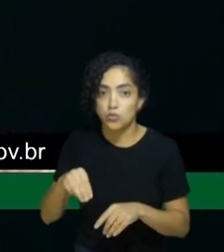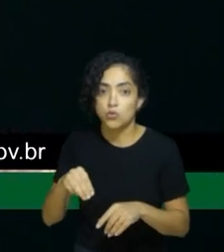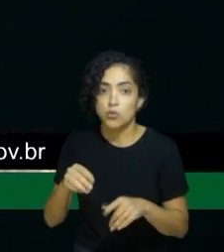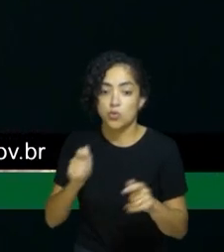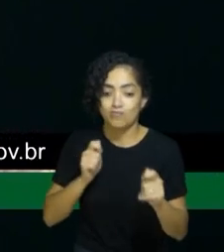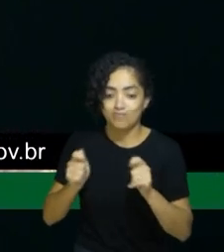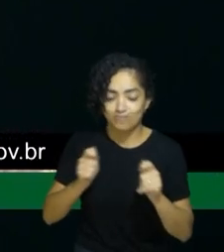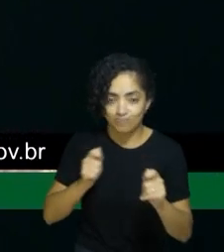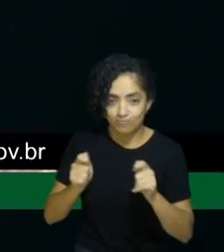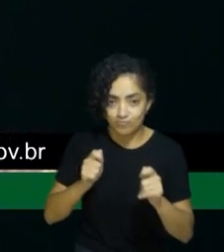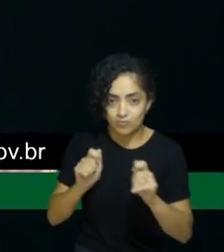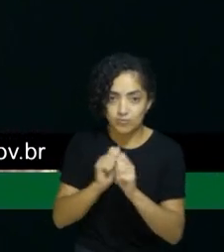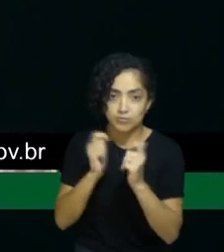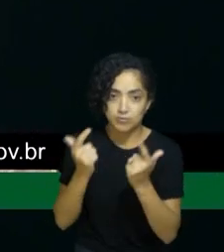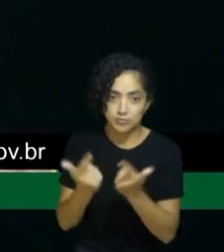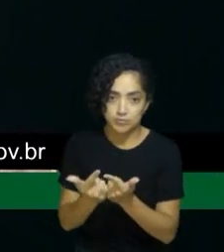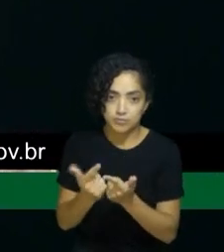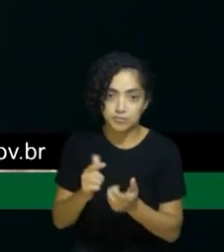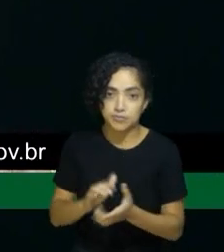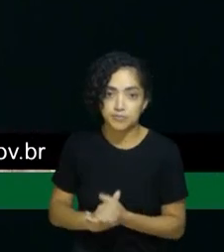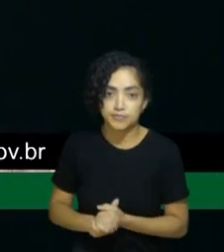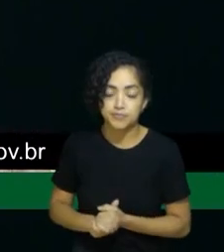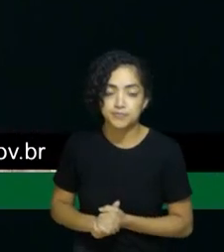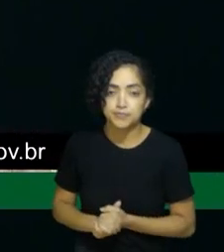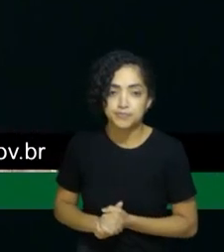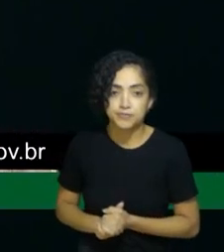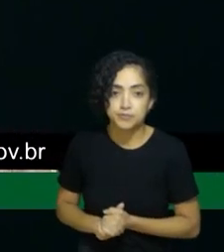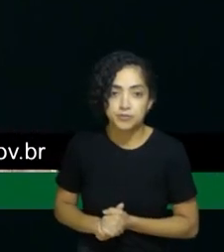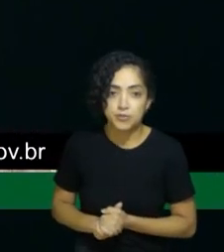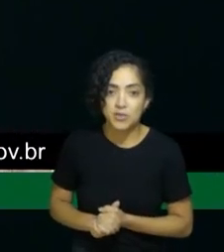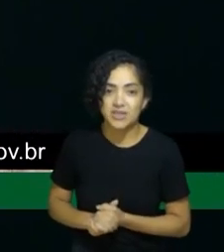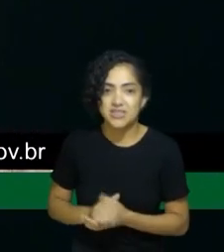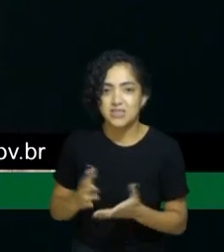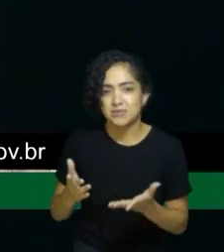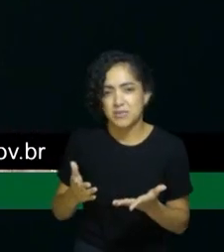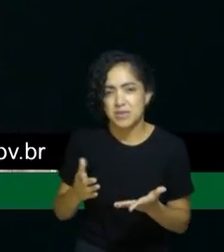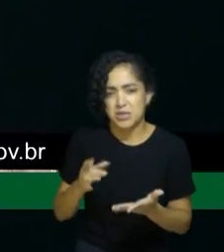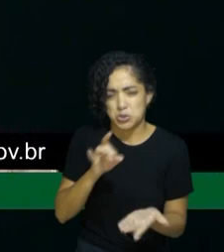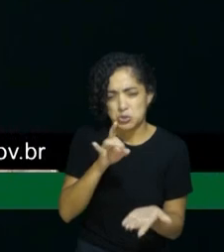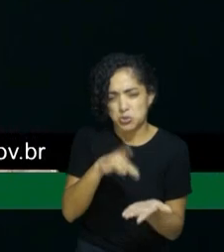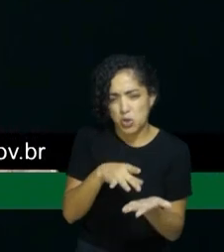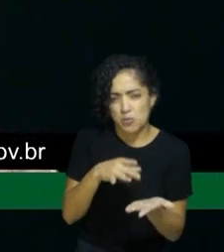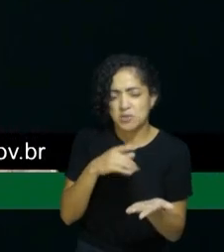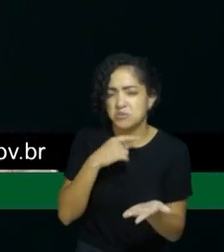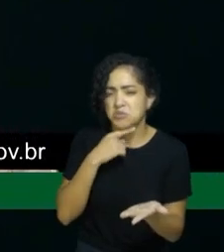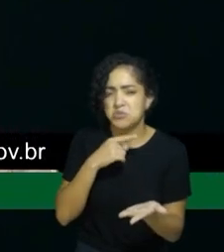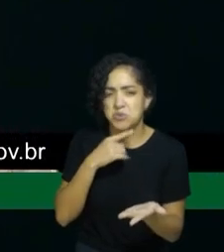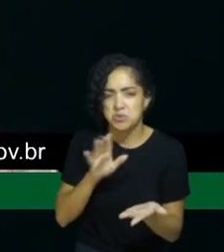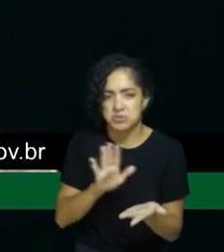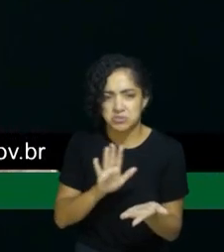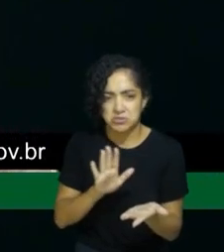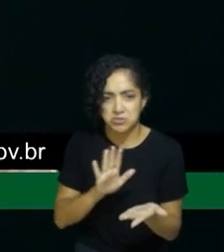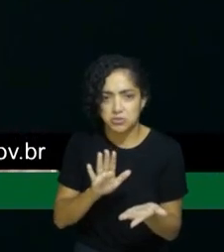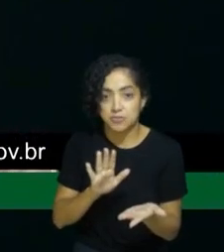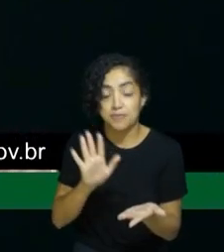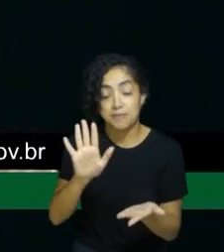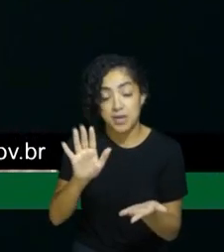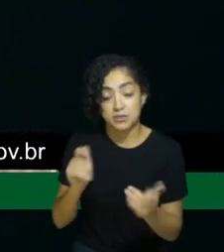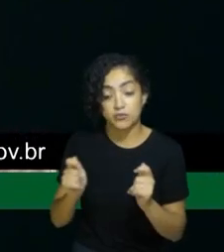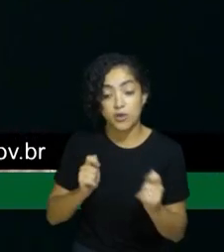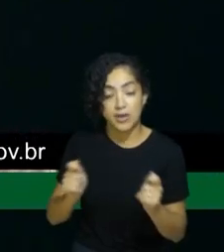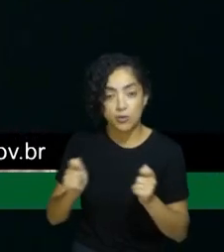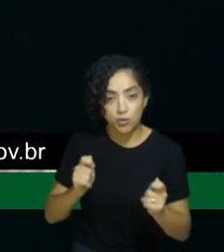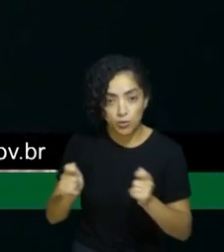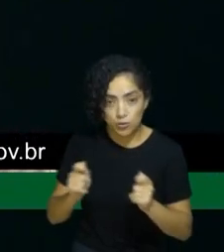Assembleia Legislativa eu não gosto muito da expressão sobra não é sobra foi a economia foi a boa gestão